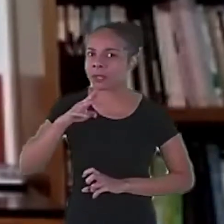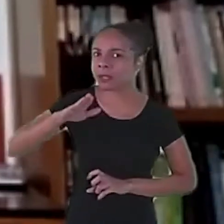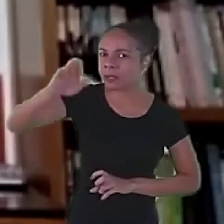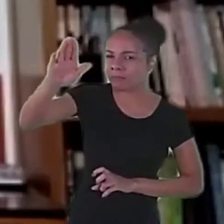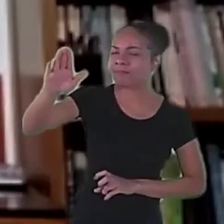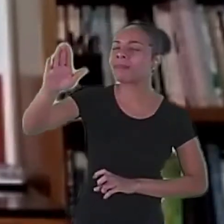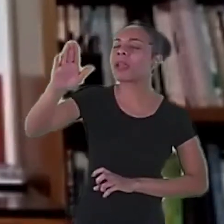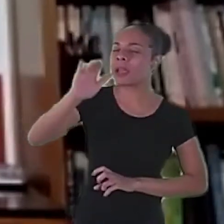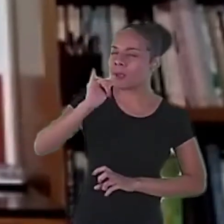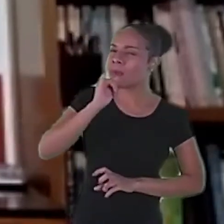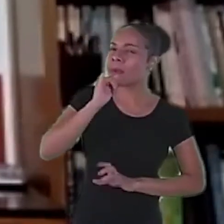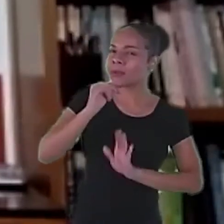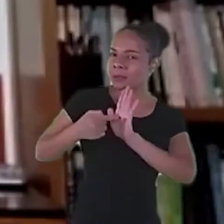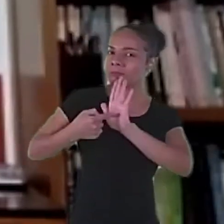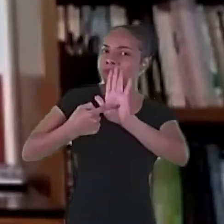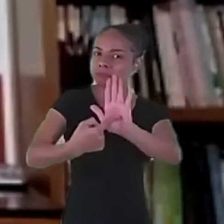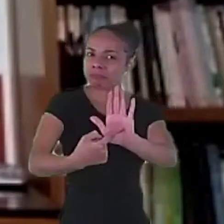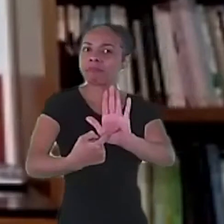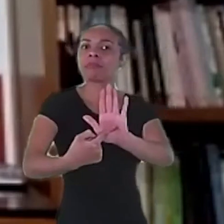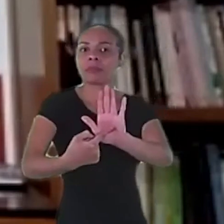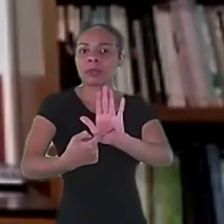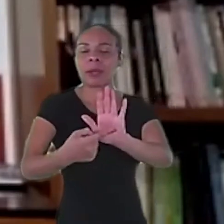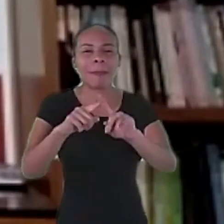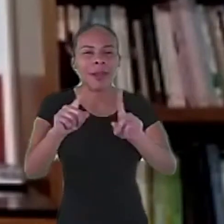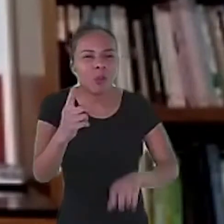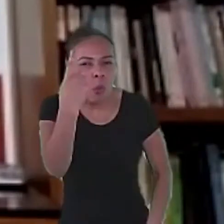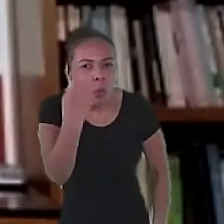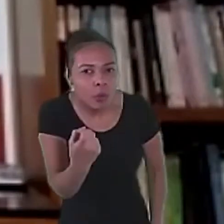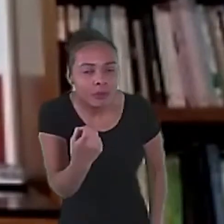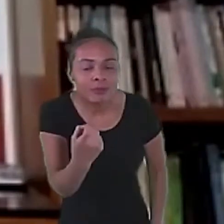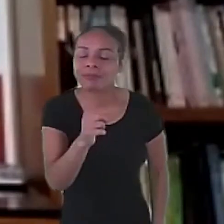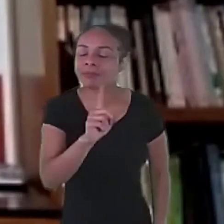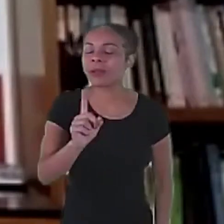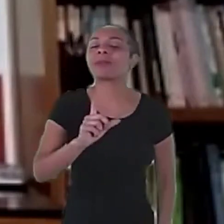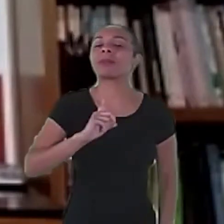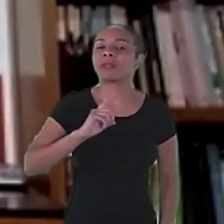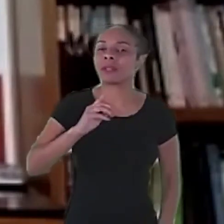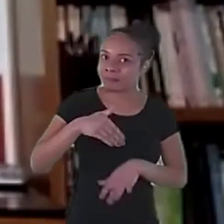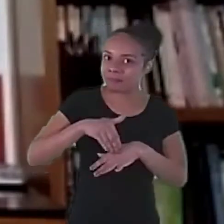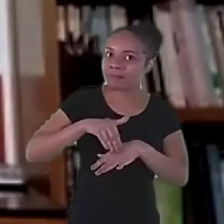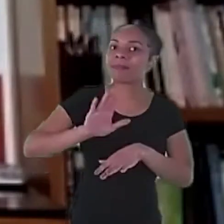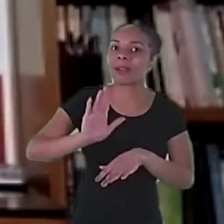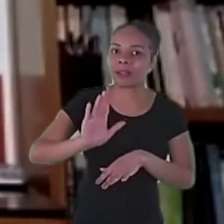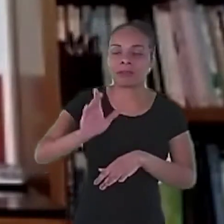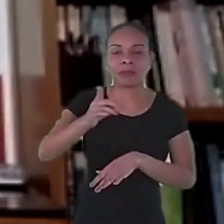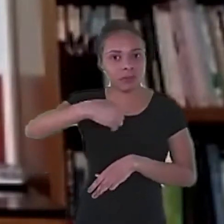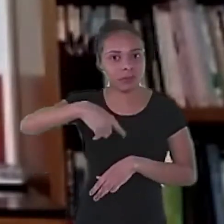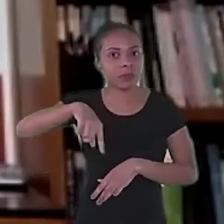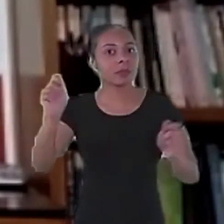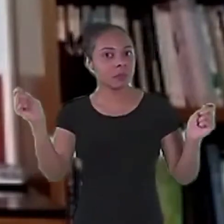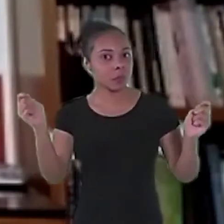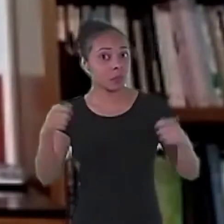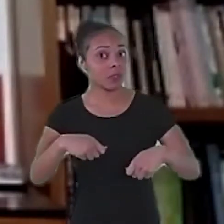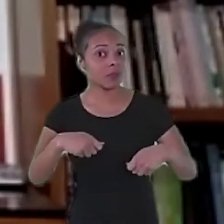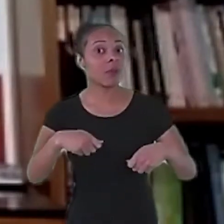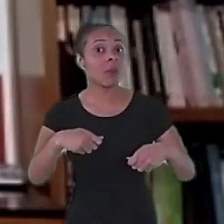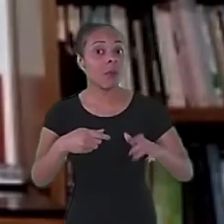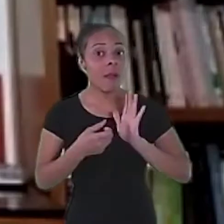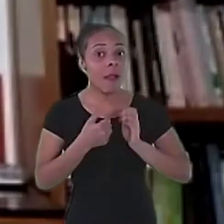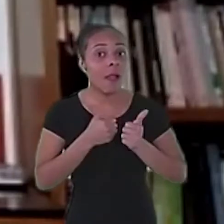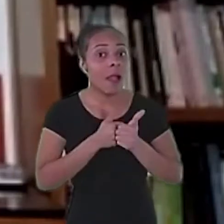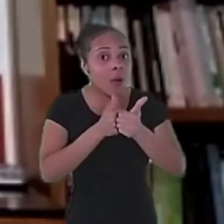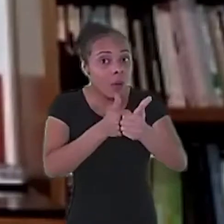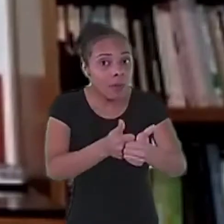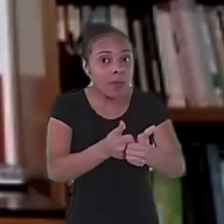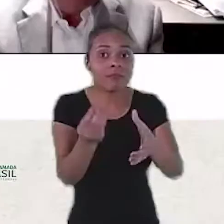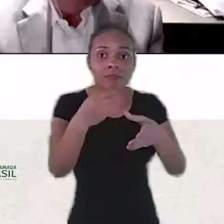Eu cito outros e quem quiser poderá acompanhar isso no livro. Olha, eu